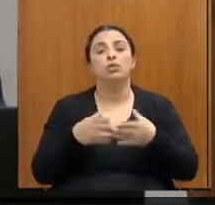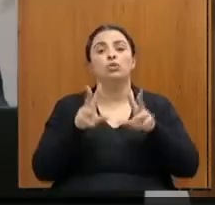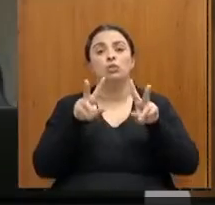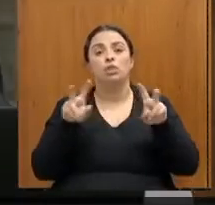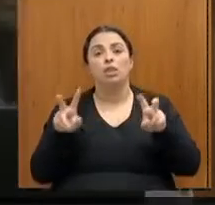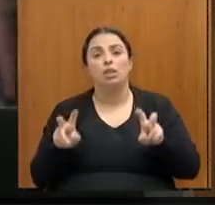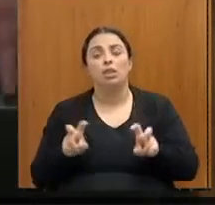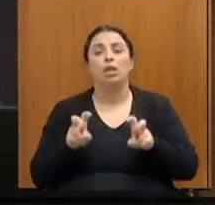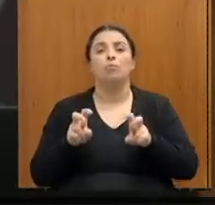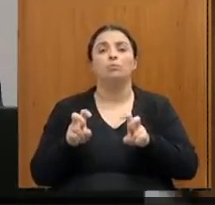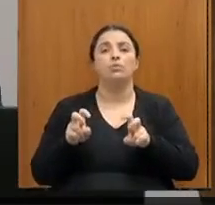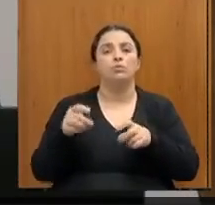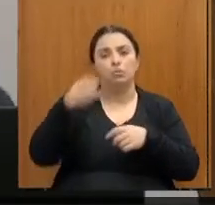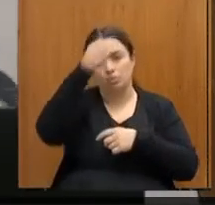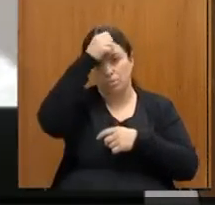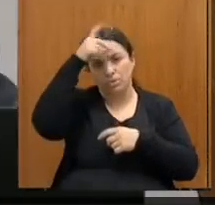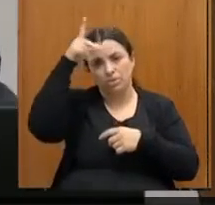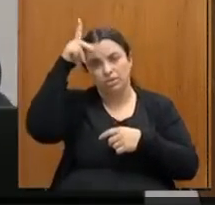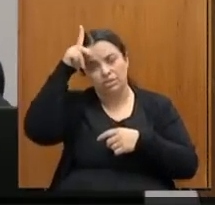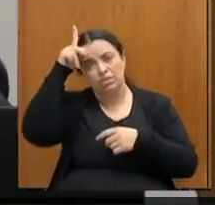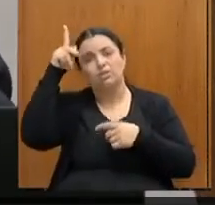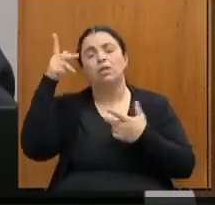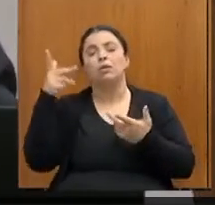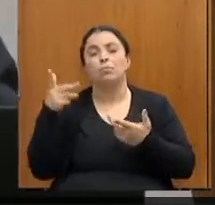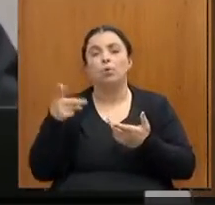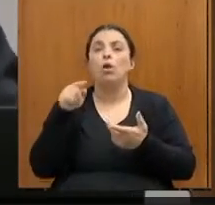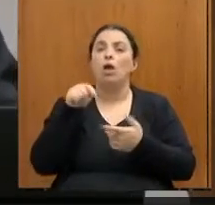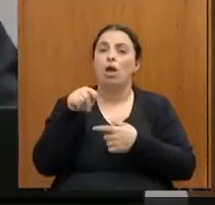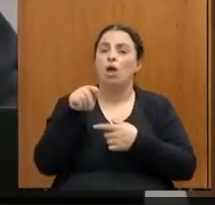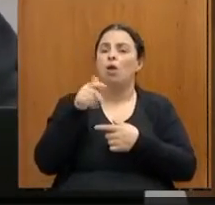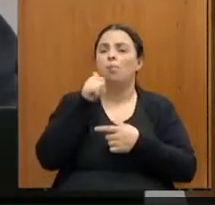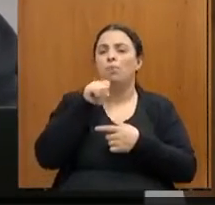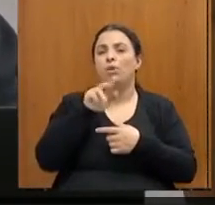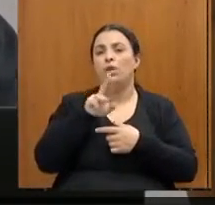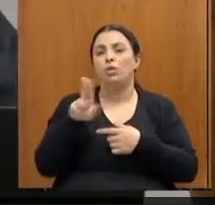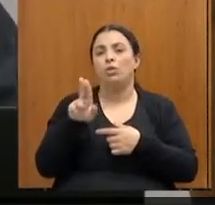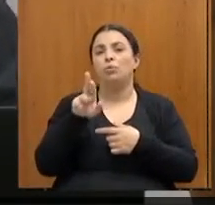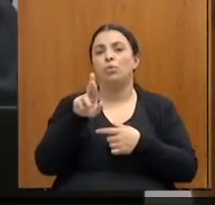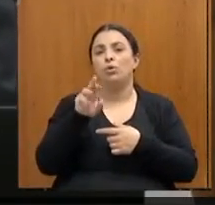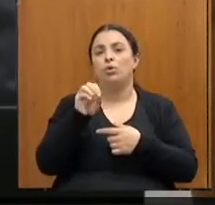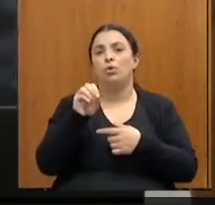e regionalização deputada Rosângela Reis Que também está presente